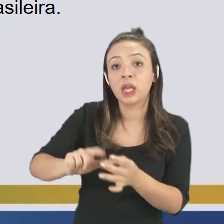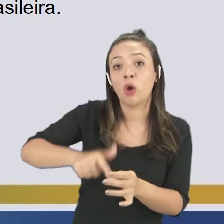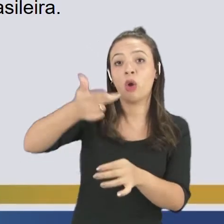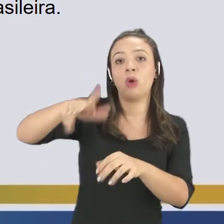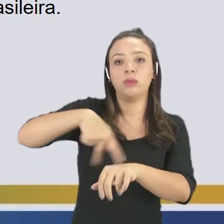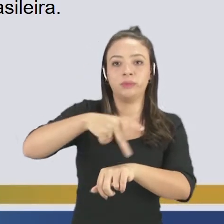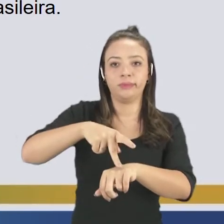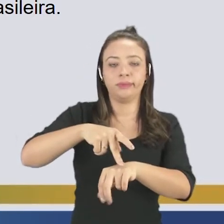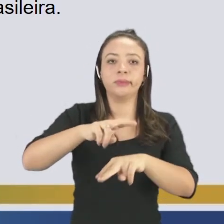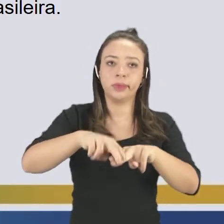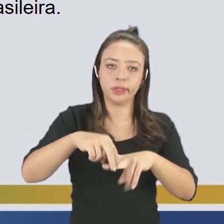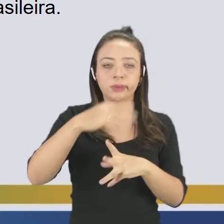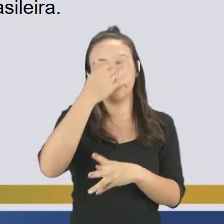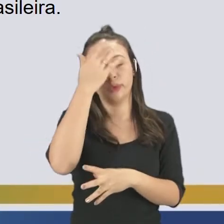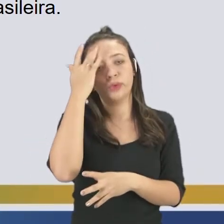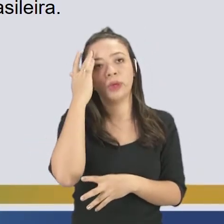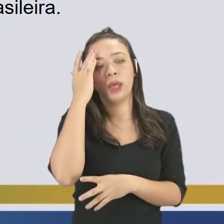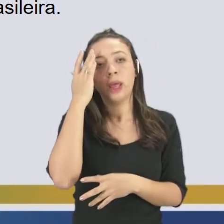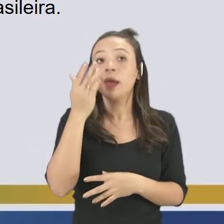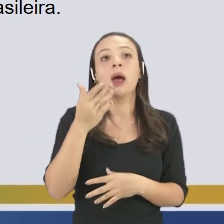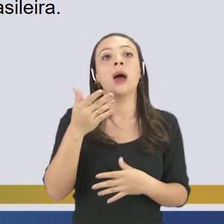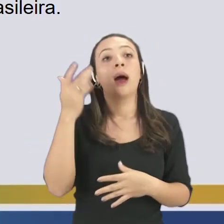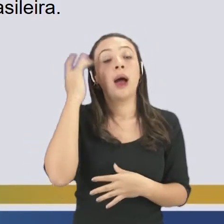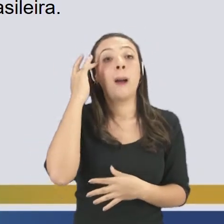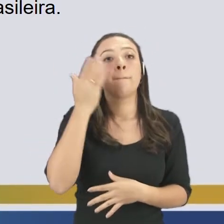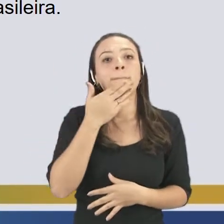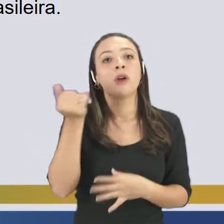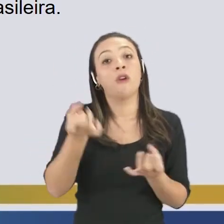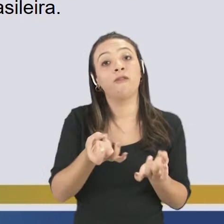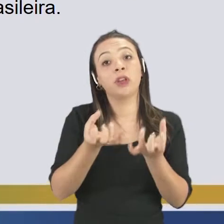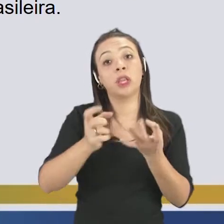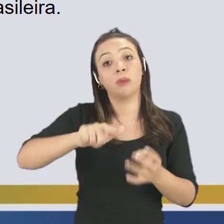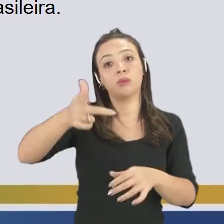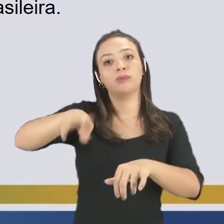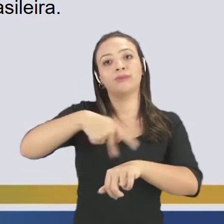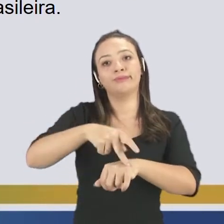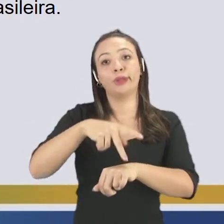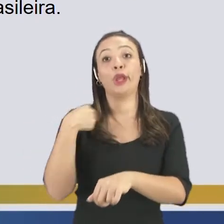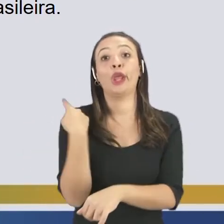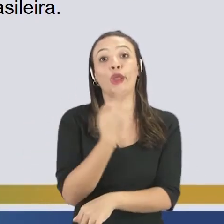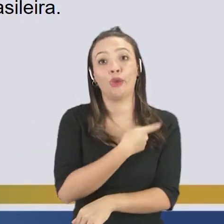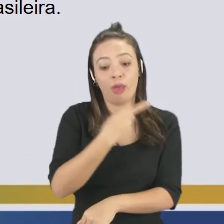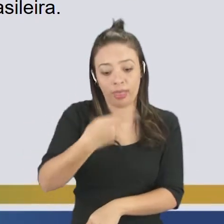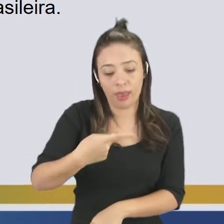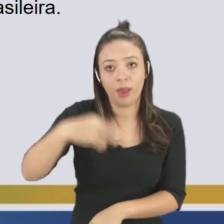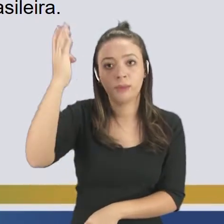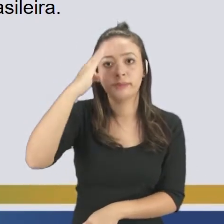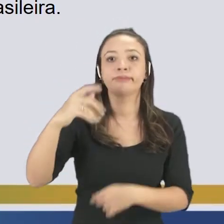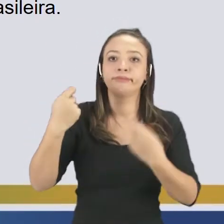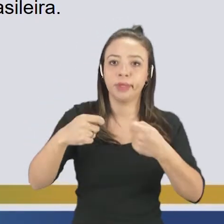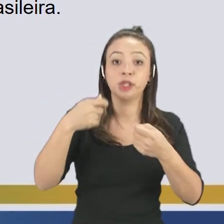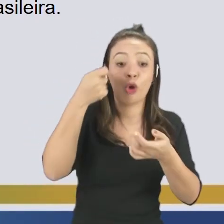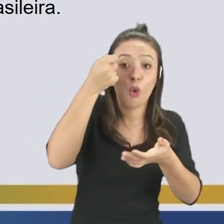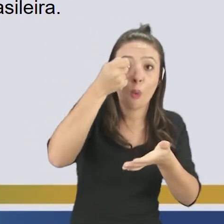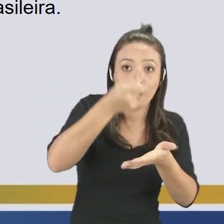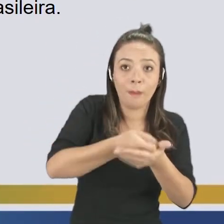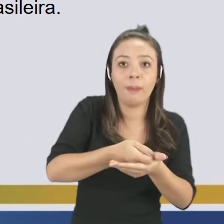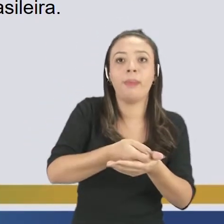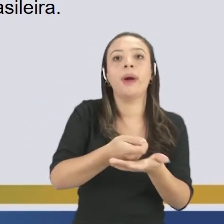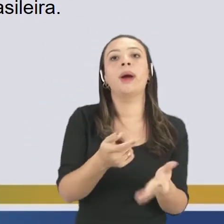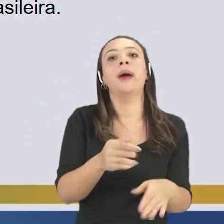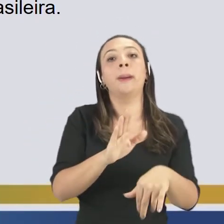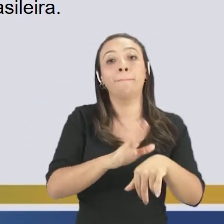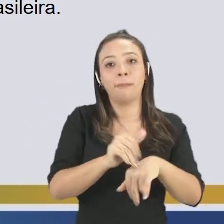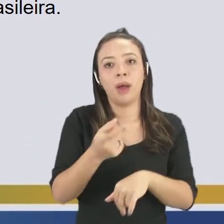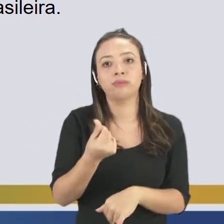preferem vender para fora do que vender para nós. O que fica, temos que comprar mais caro. Isso é uma realidade. Mas isso é irrelevante, uma